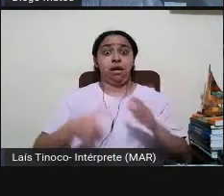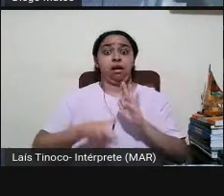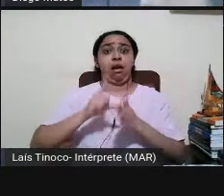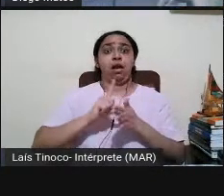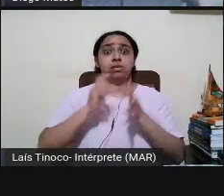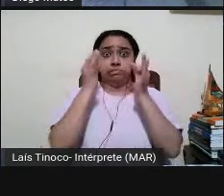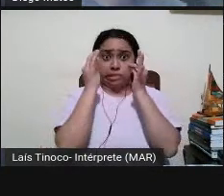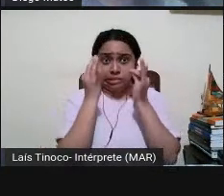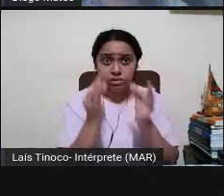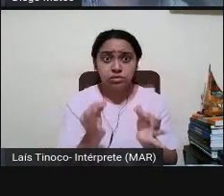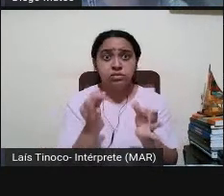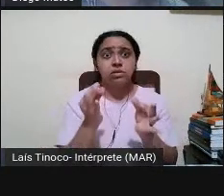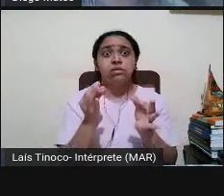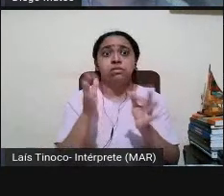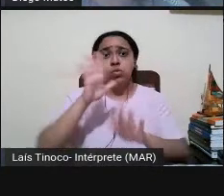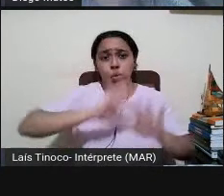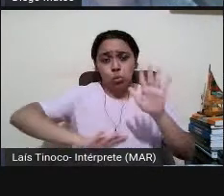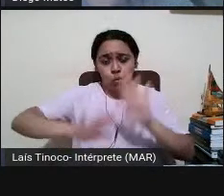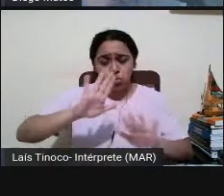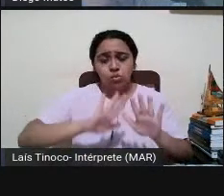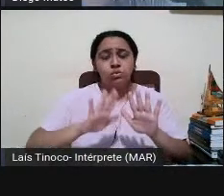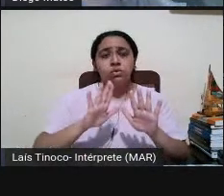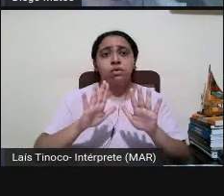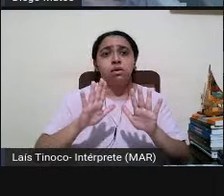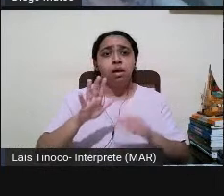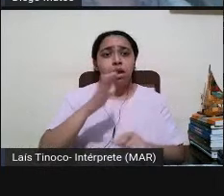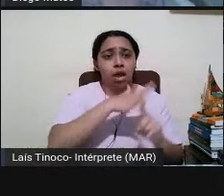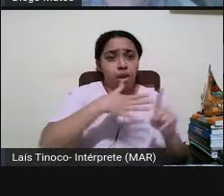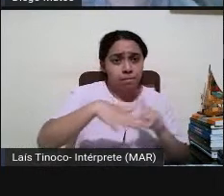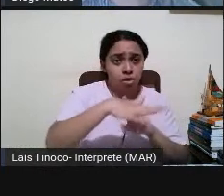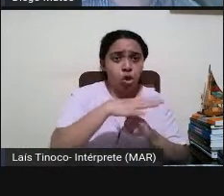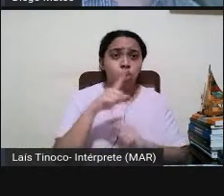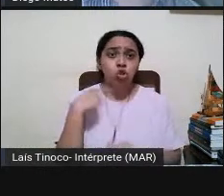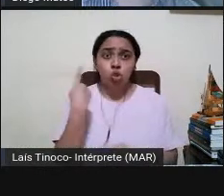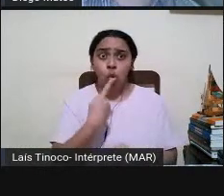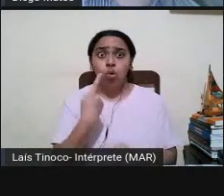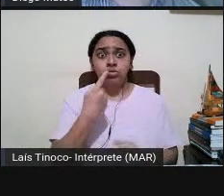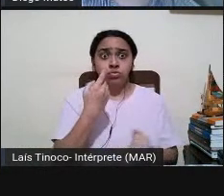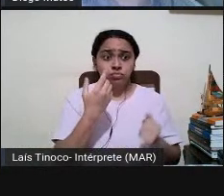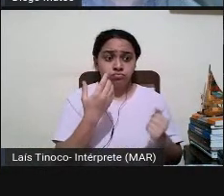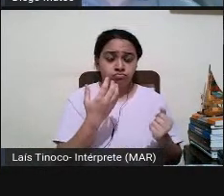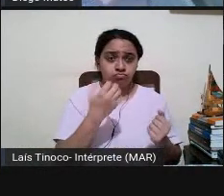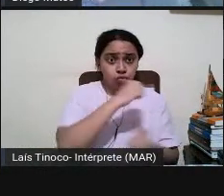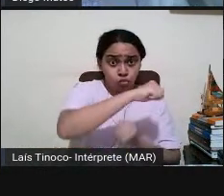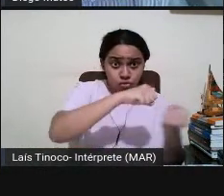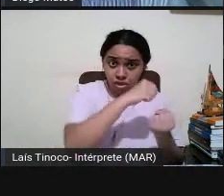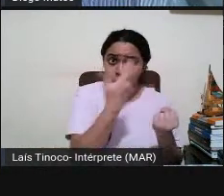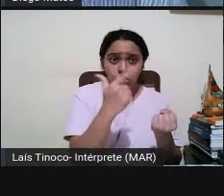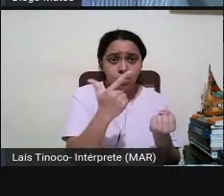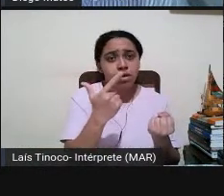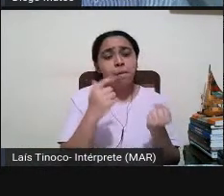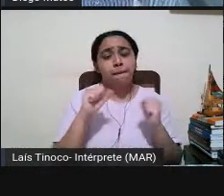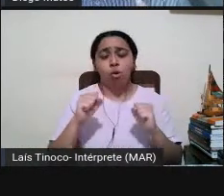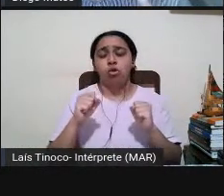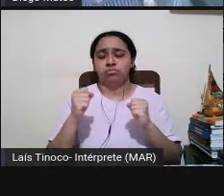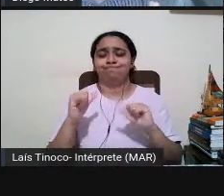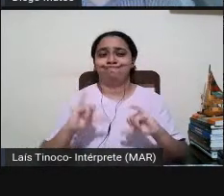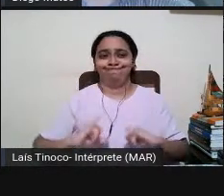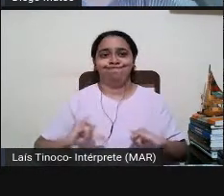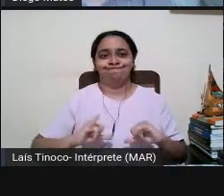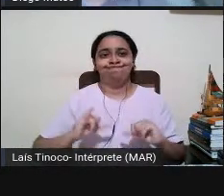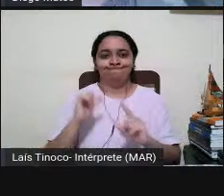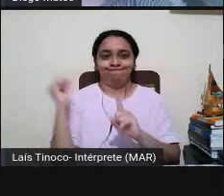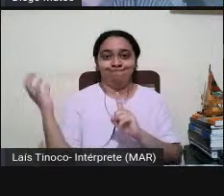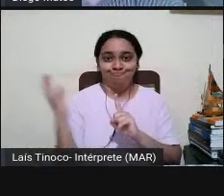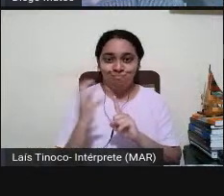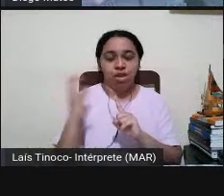relacionados essa produção sustentável a gente pode ser impactado fortemente é a